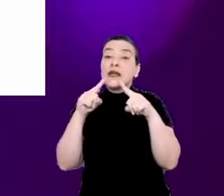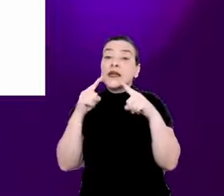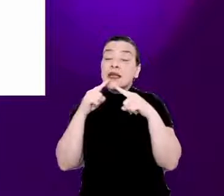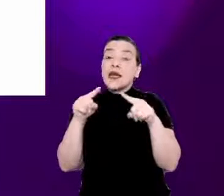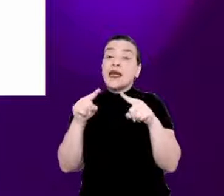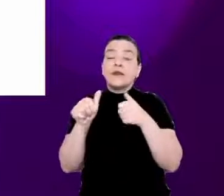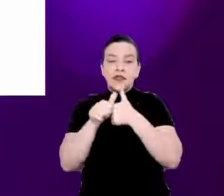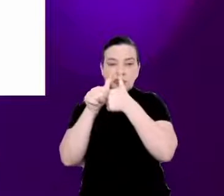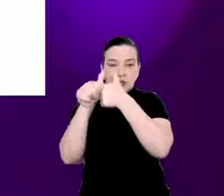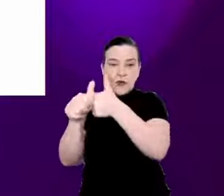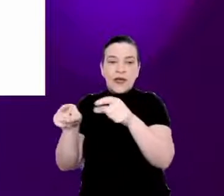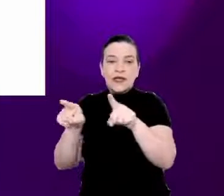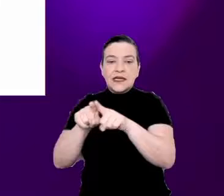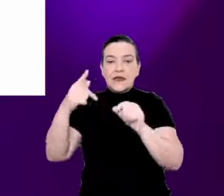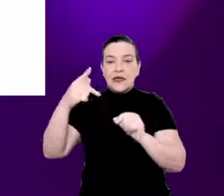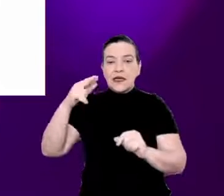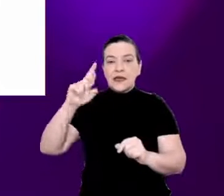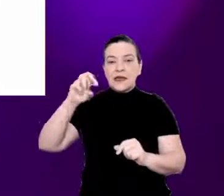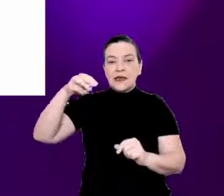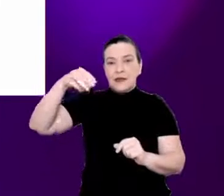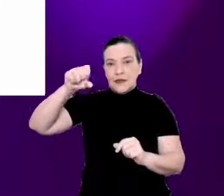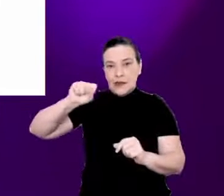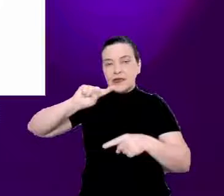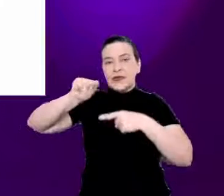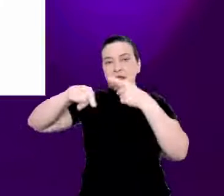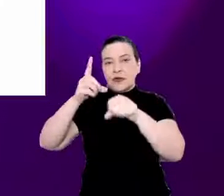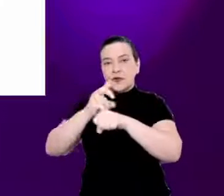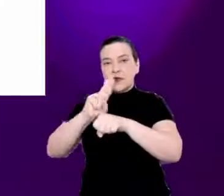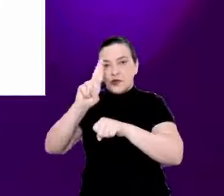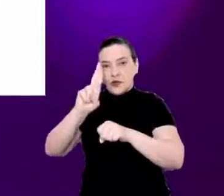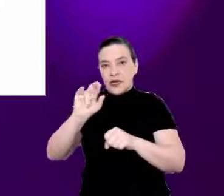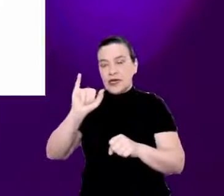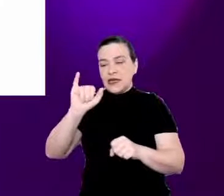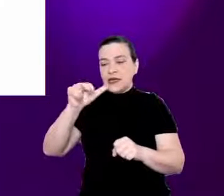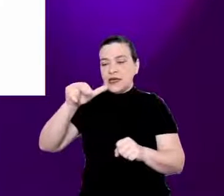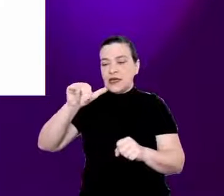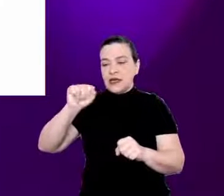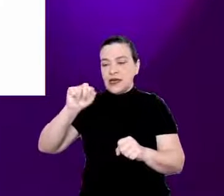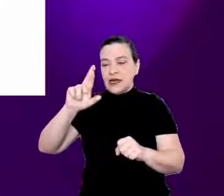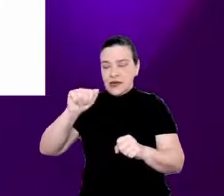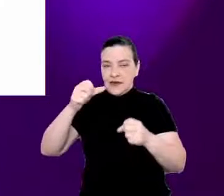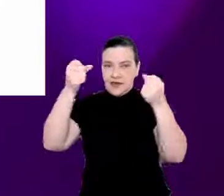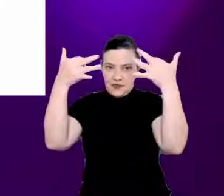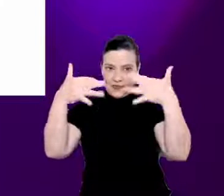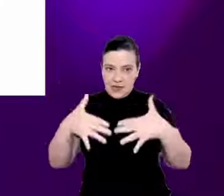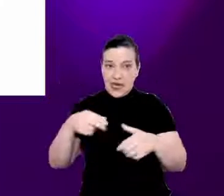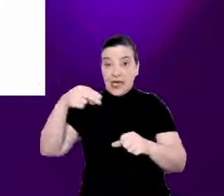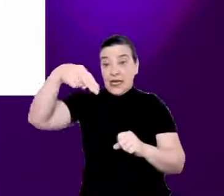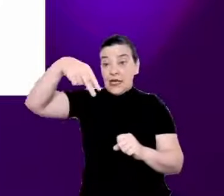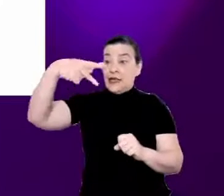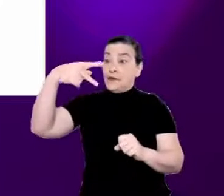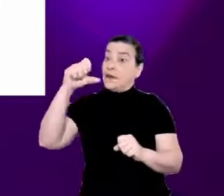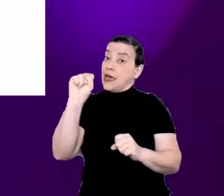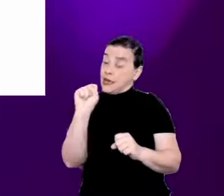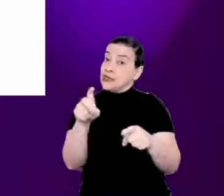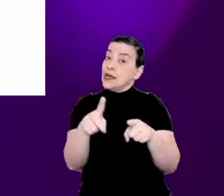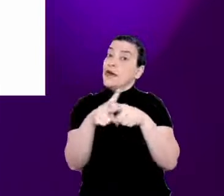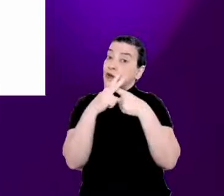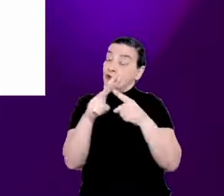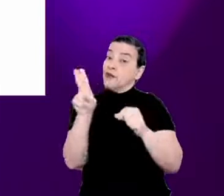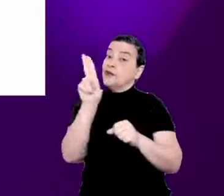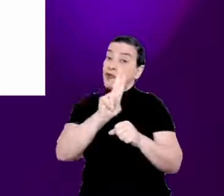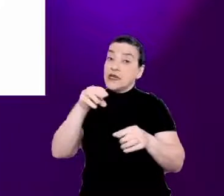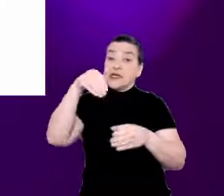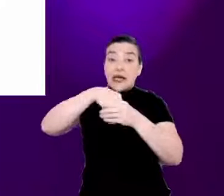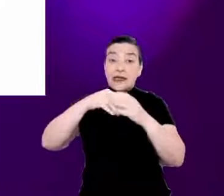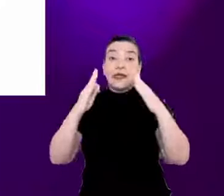e PRONS, que a doutora Helenara irá falar. Falando um pouco de NPS, então, essa é uma ferramenta muito utilizada no Américas, a